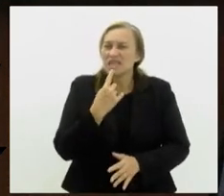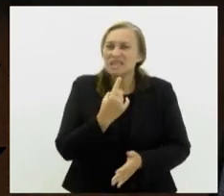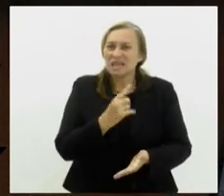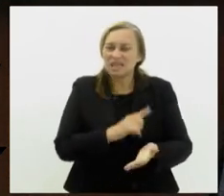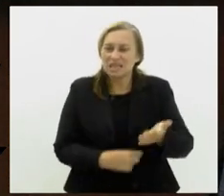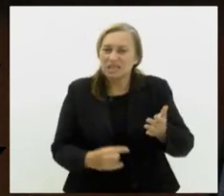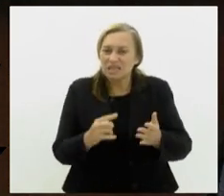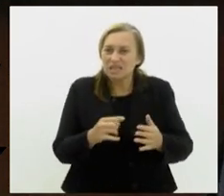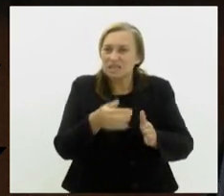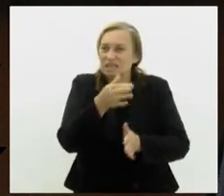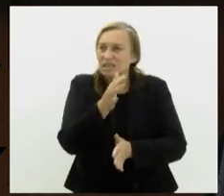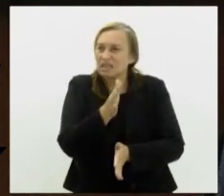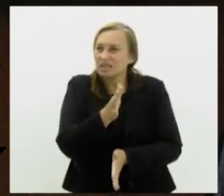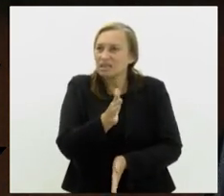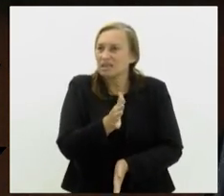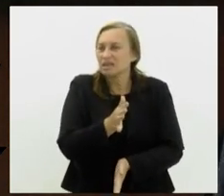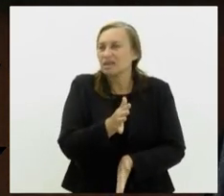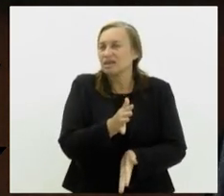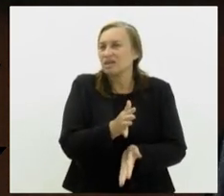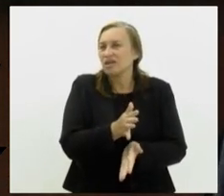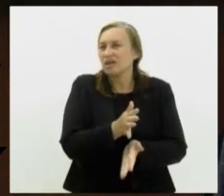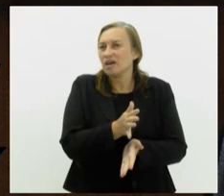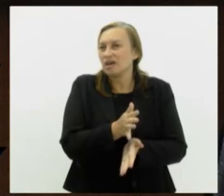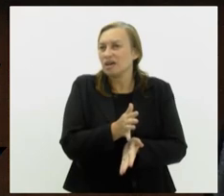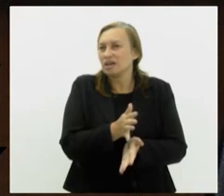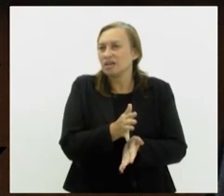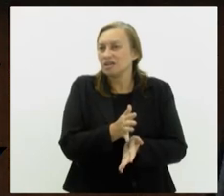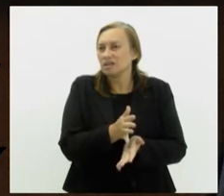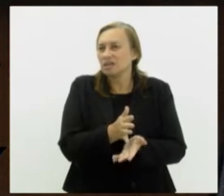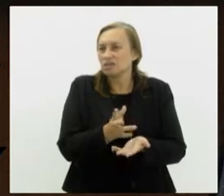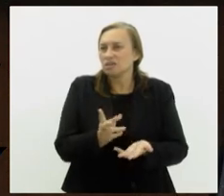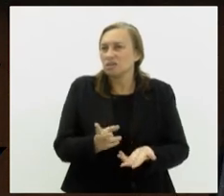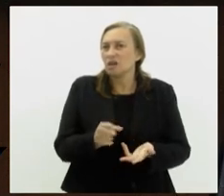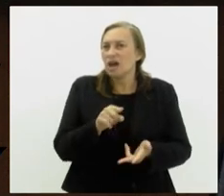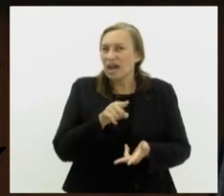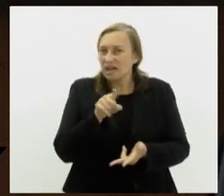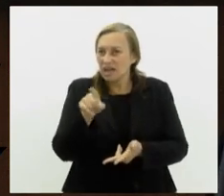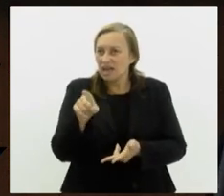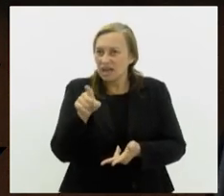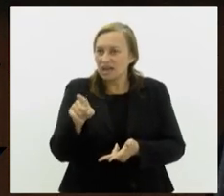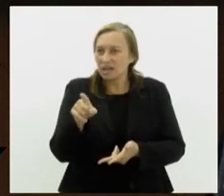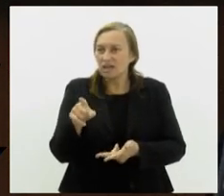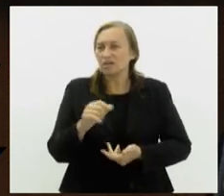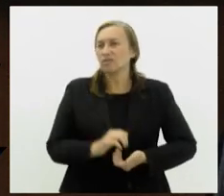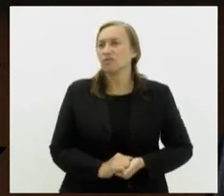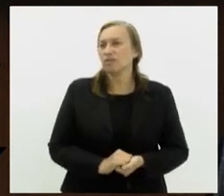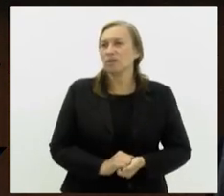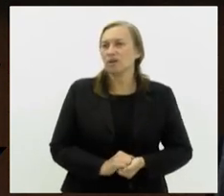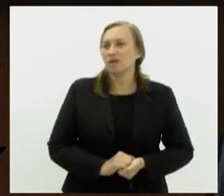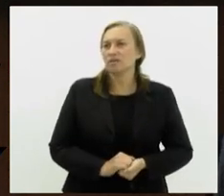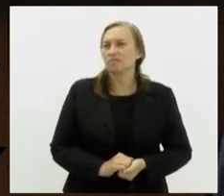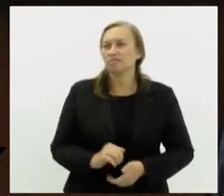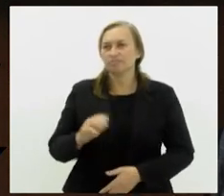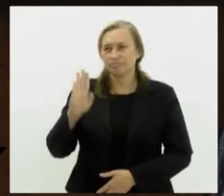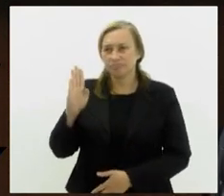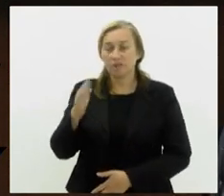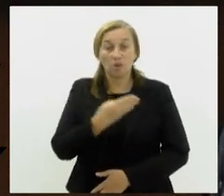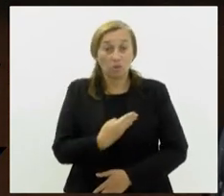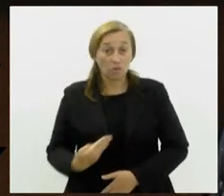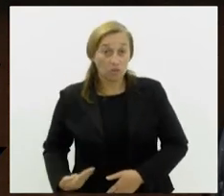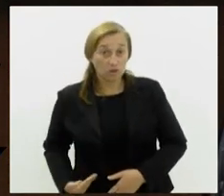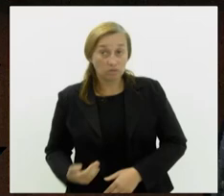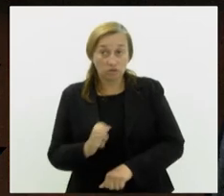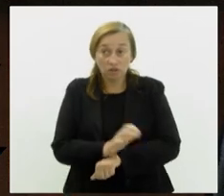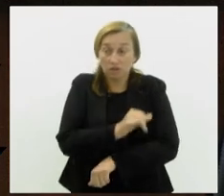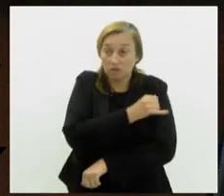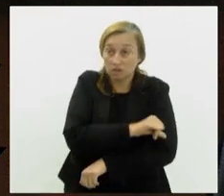partido, em especial aquele que recorreu, que foi candidato a governo do Rio de Janeiro, como eu disse,